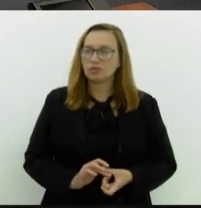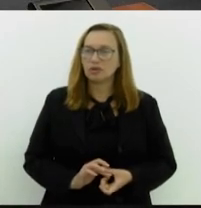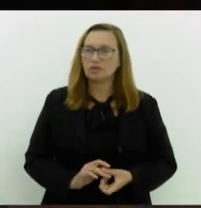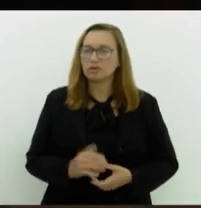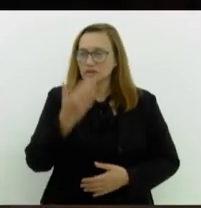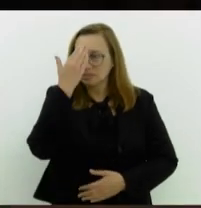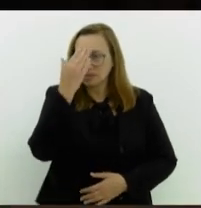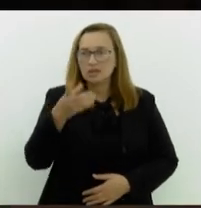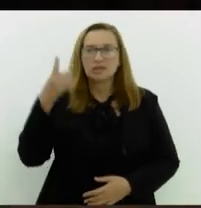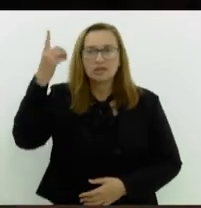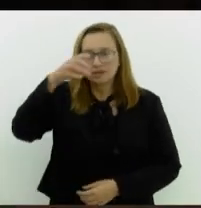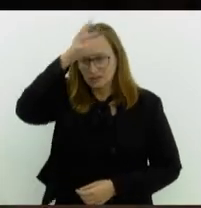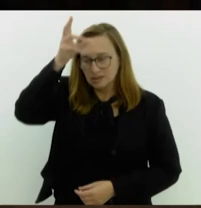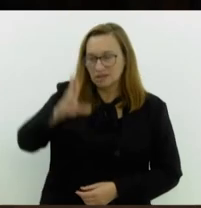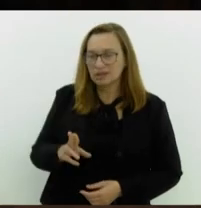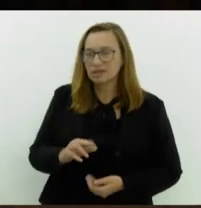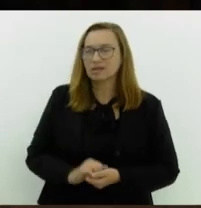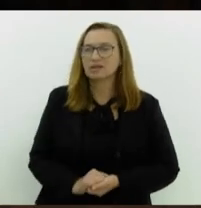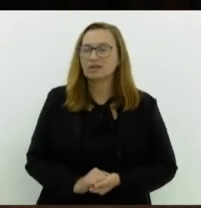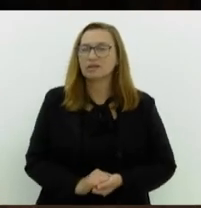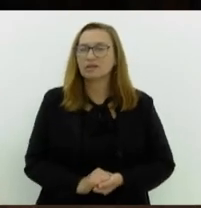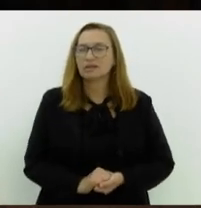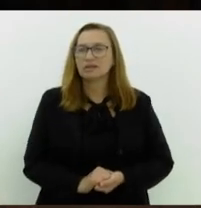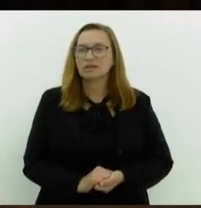Obrigada, deputada Célia Jordão. Pela